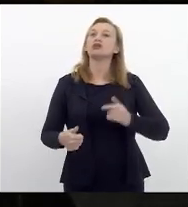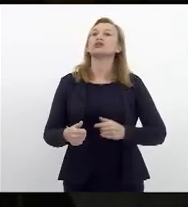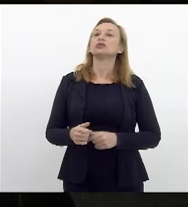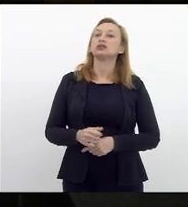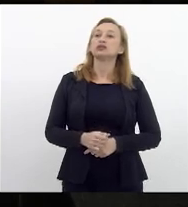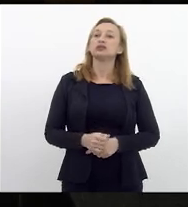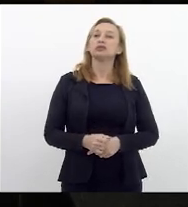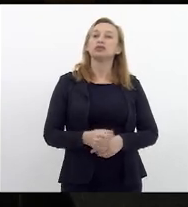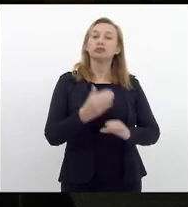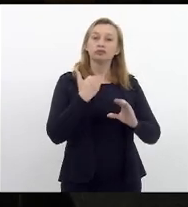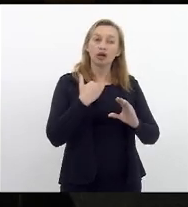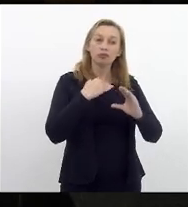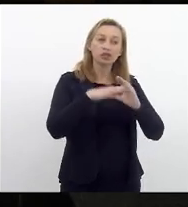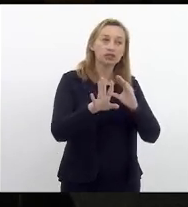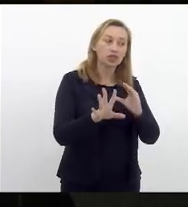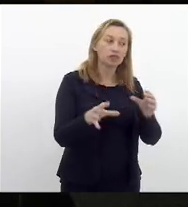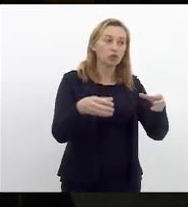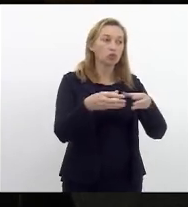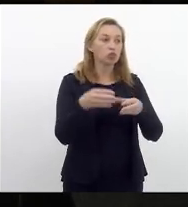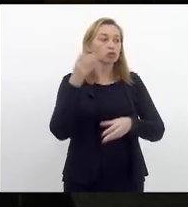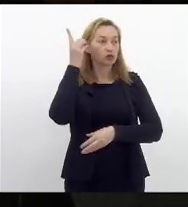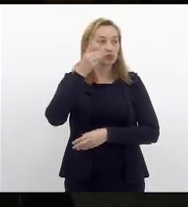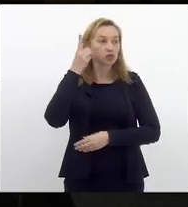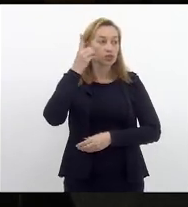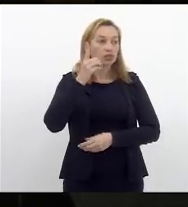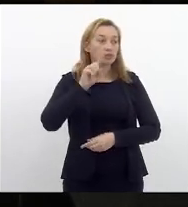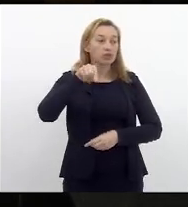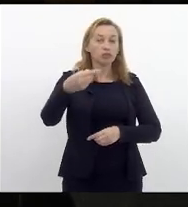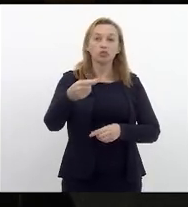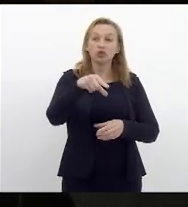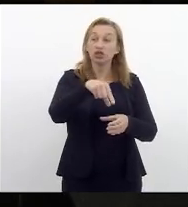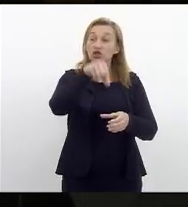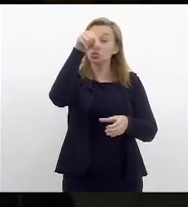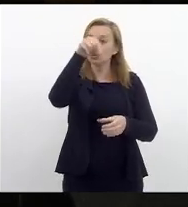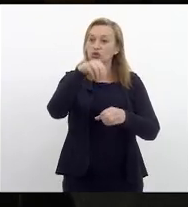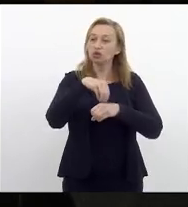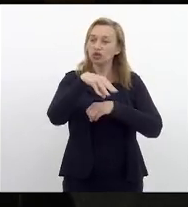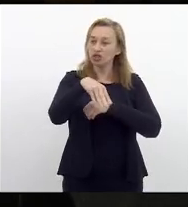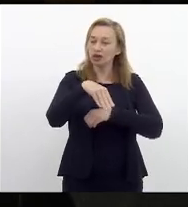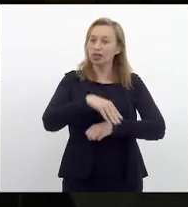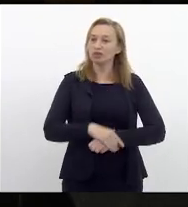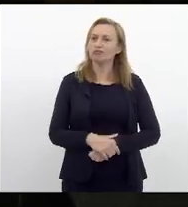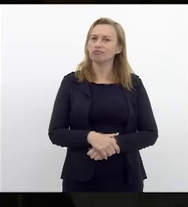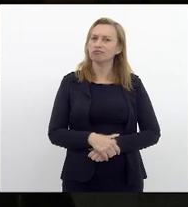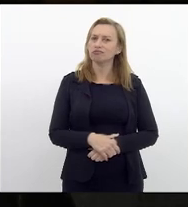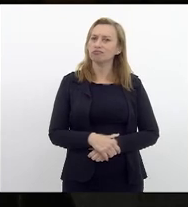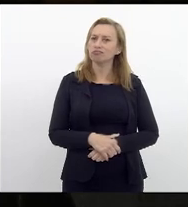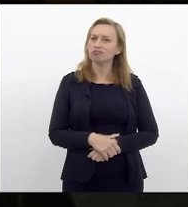para mandar para o parlamento para ser escolhido e indicado. E aí